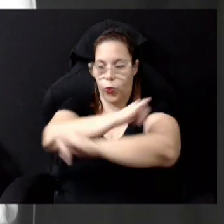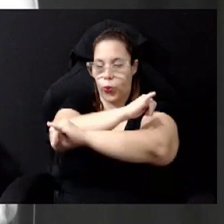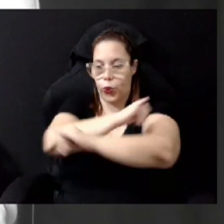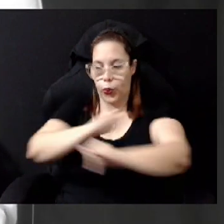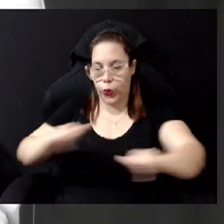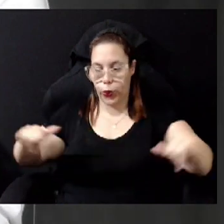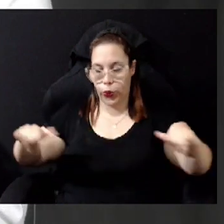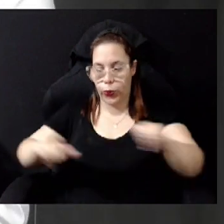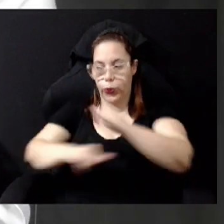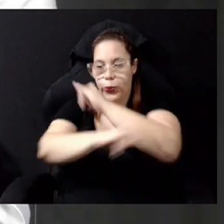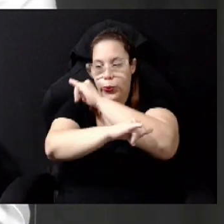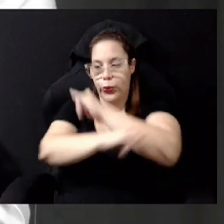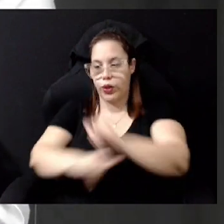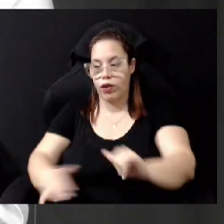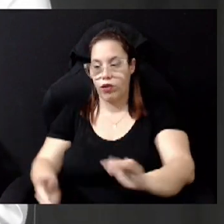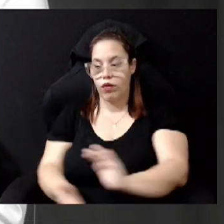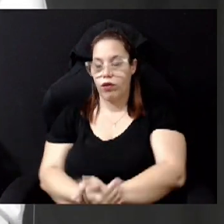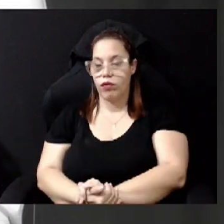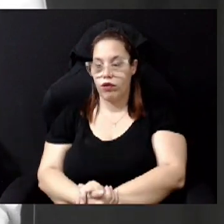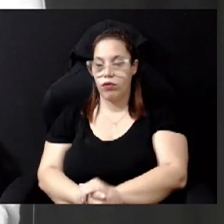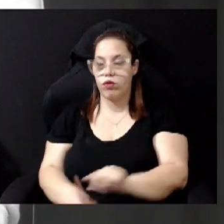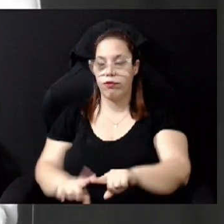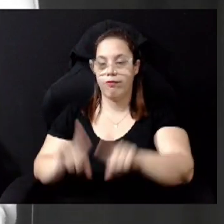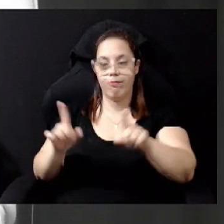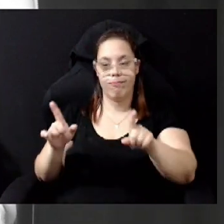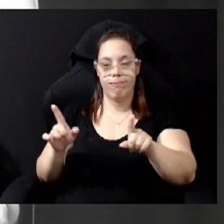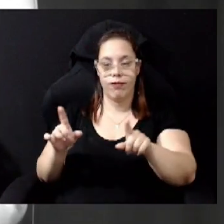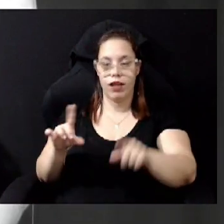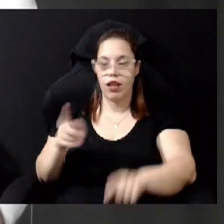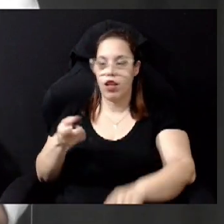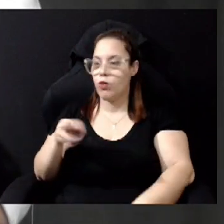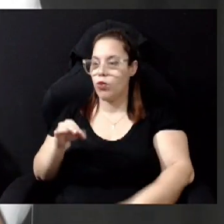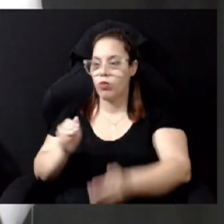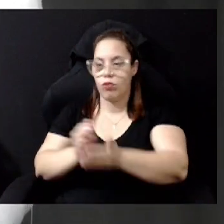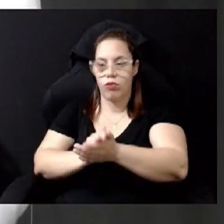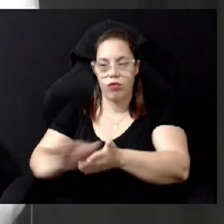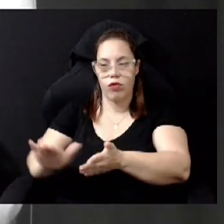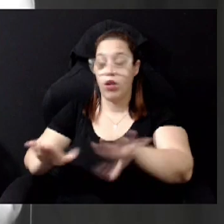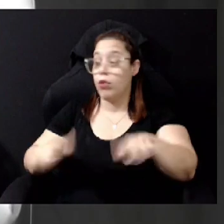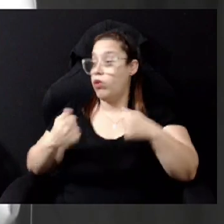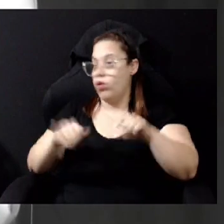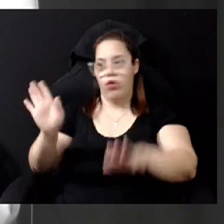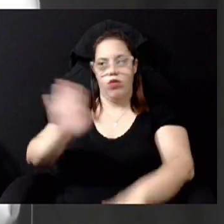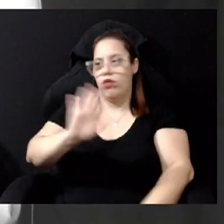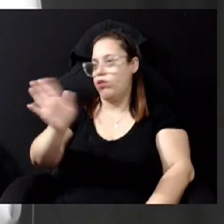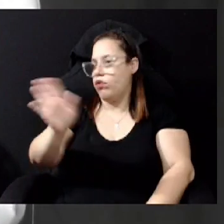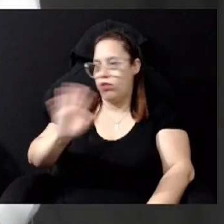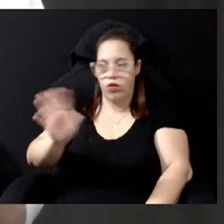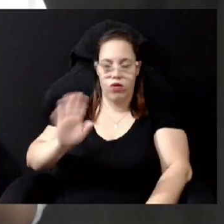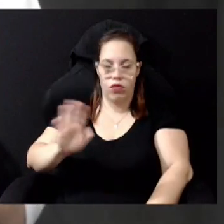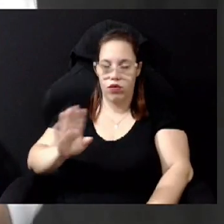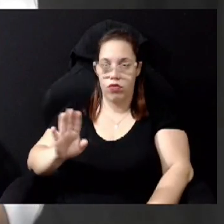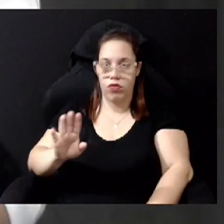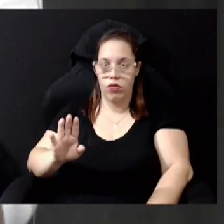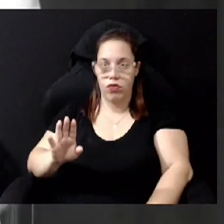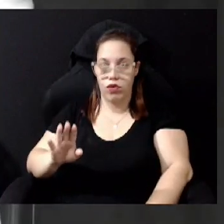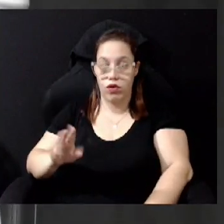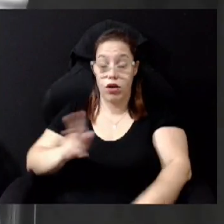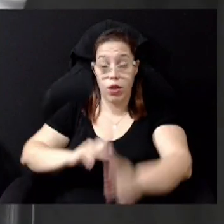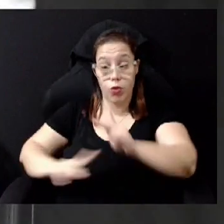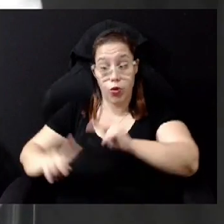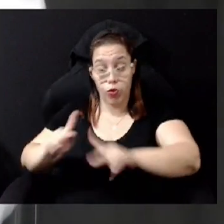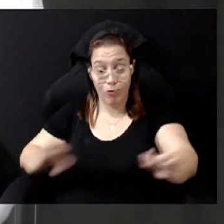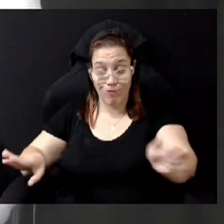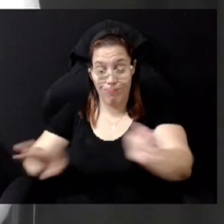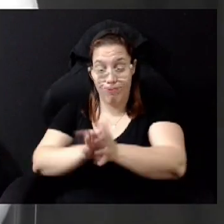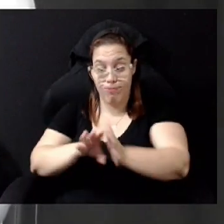pretende ser. Mas nenhum tipo de desapropriação mais foi necessária, pelo menos os que atinjam as populações da região de